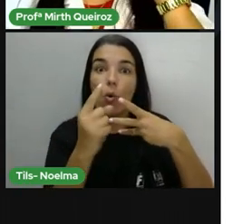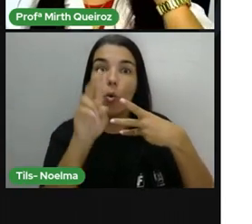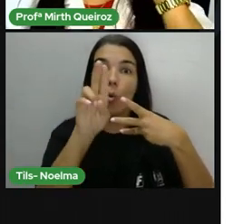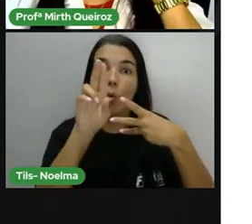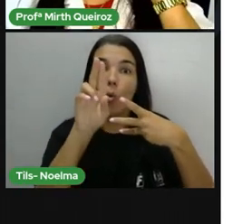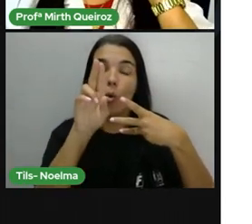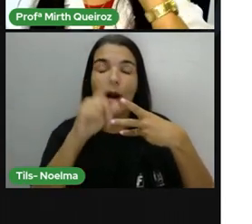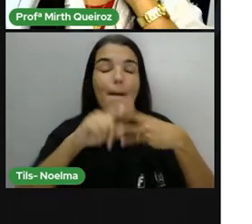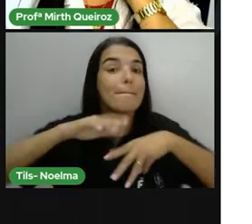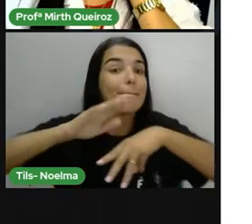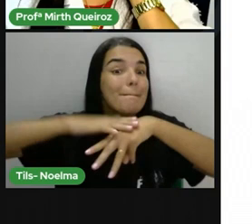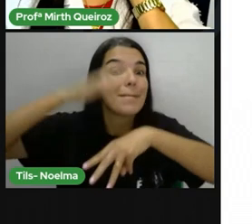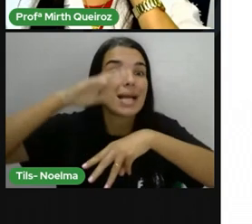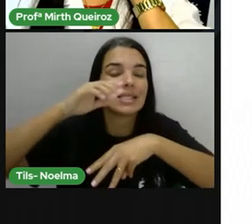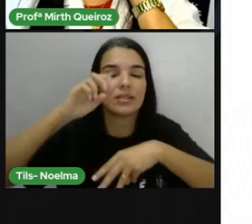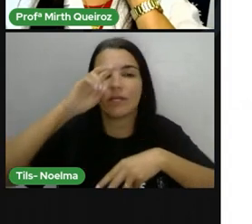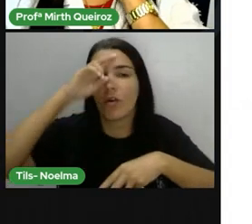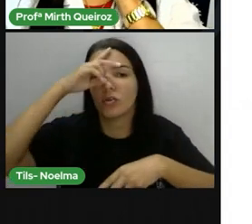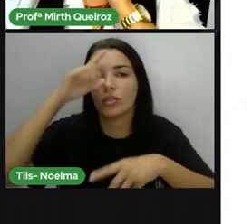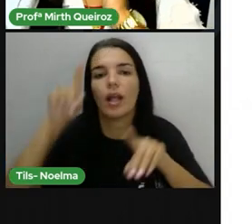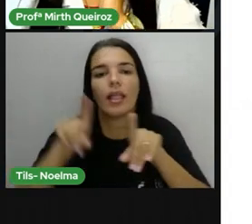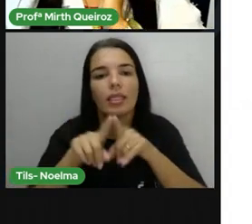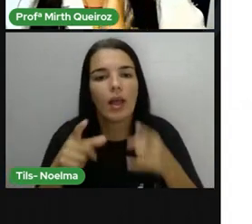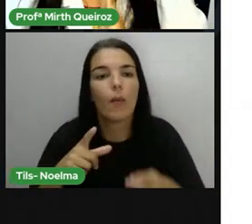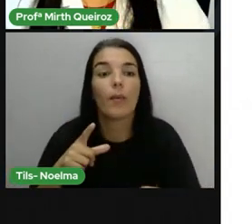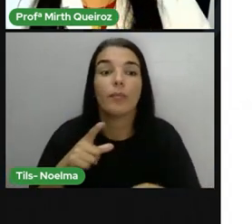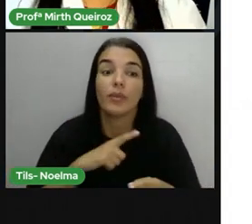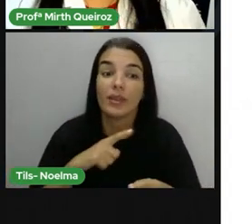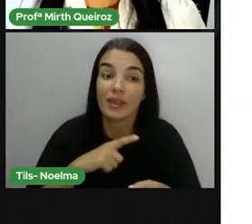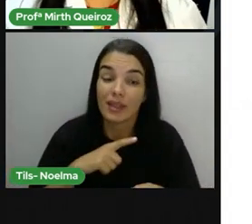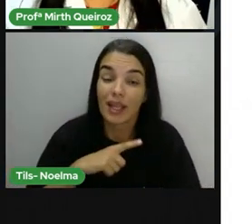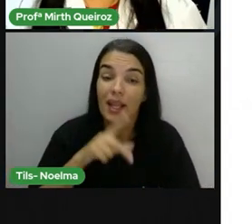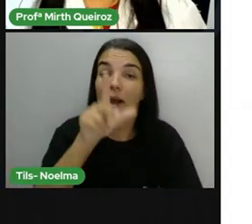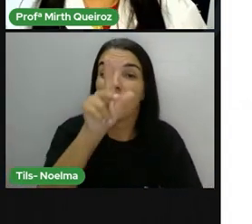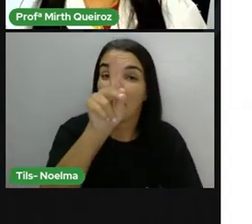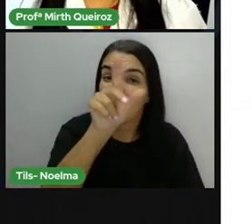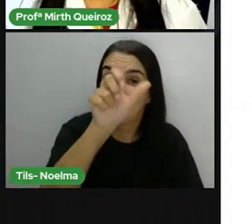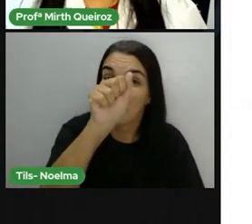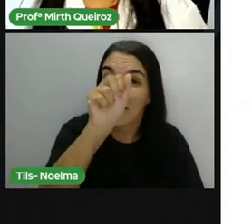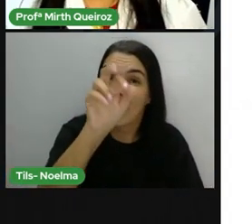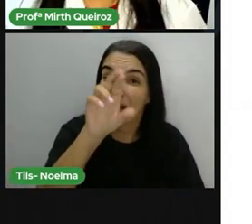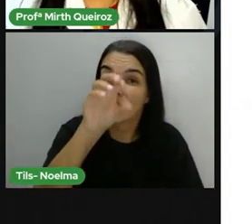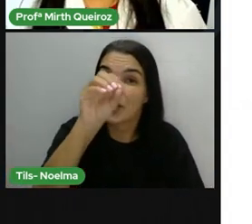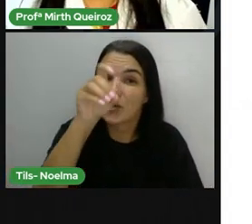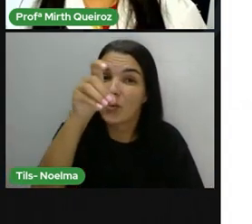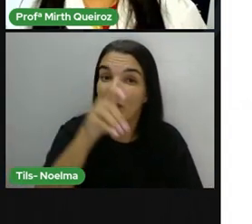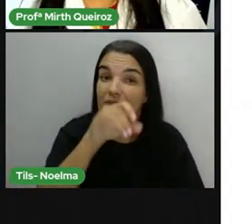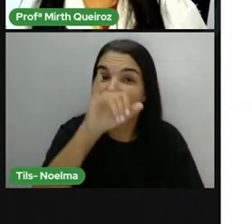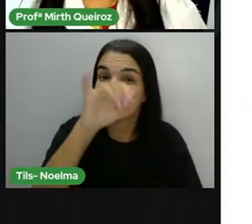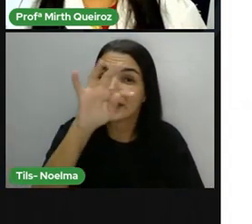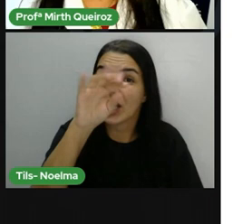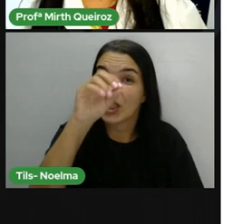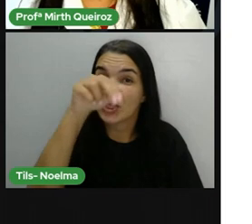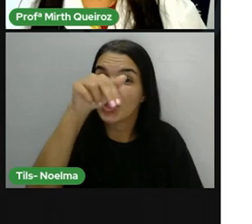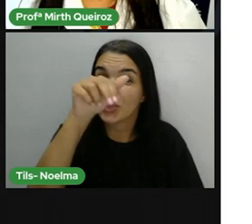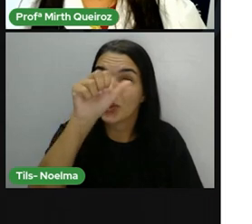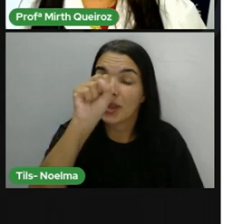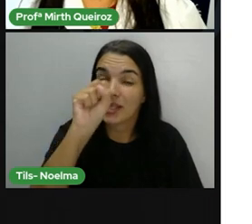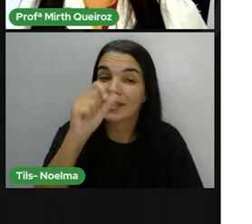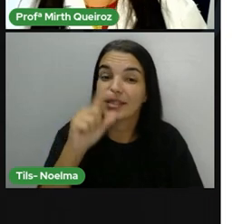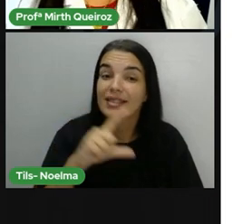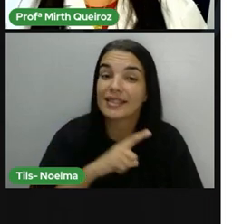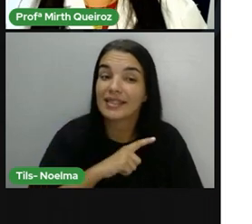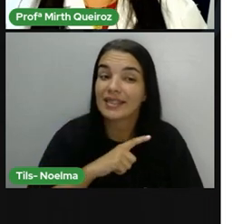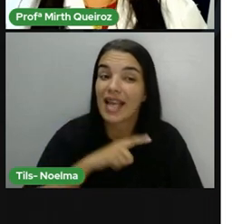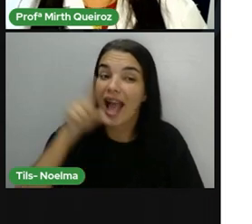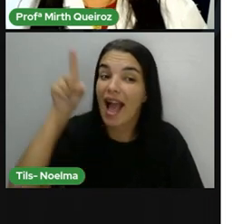é uma palavra proparoxítona. Palavras proparoxítonas todas são acentuadas, então tá faltando o acento aí no U.